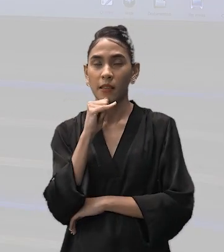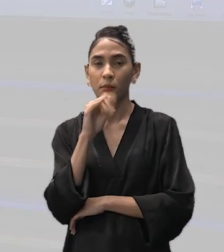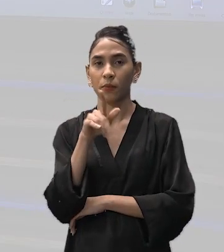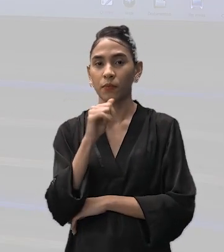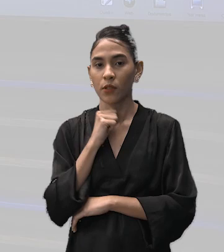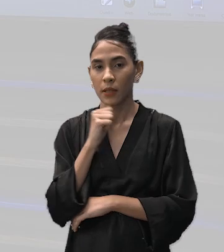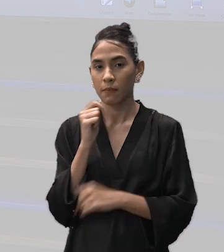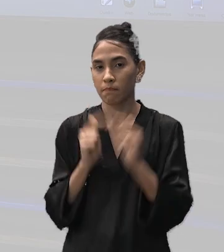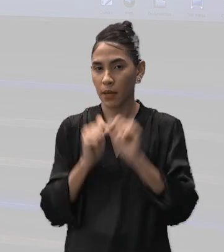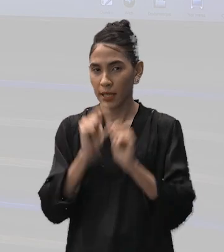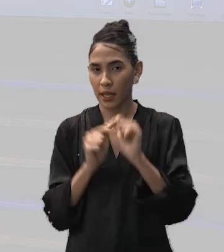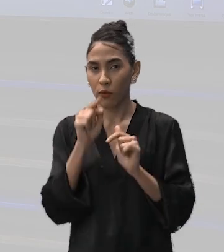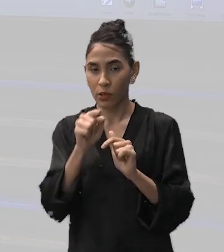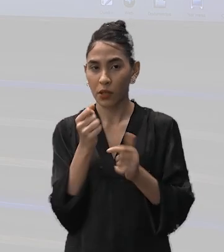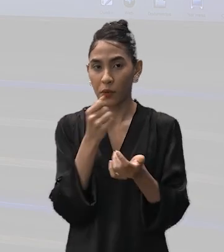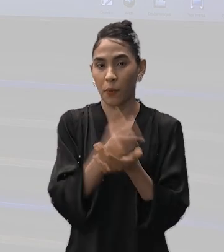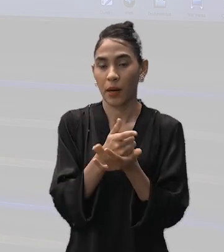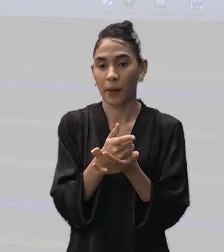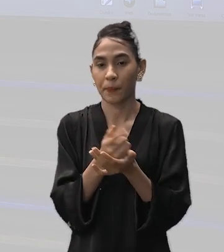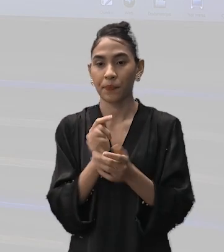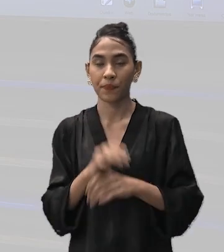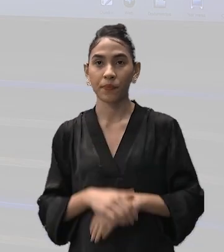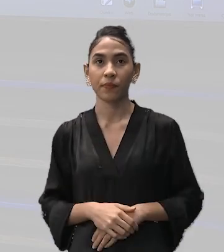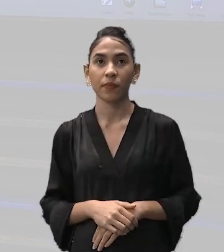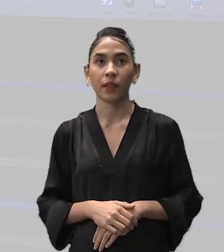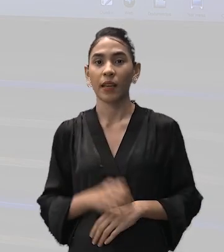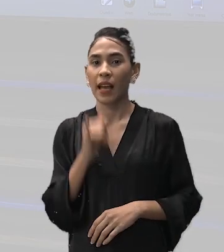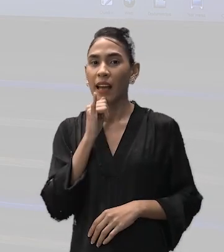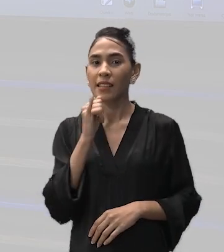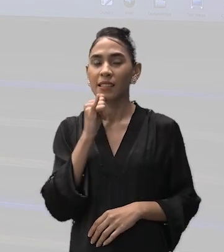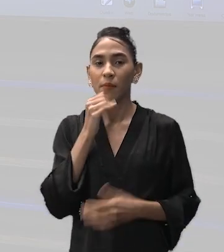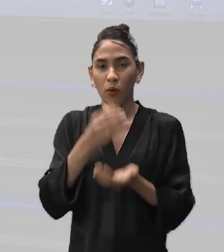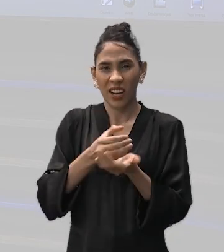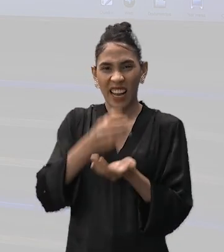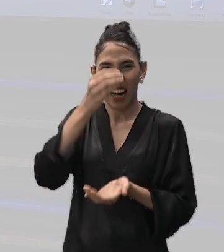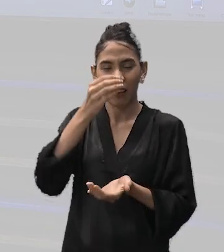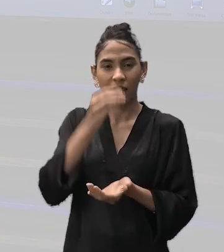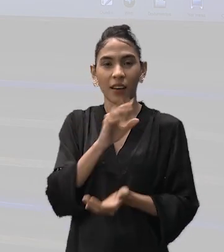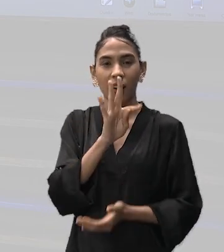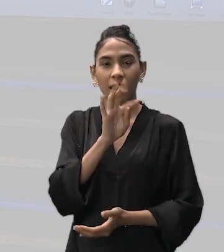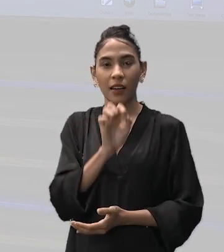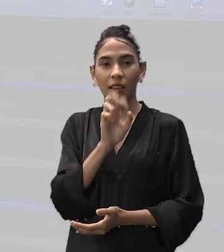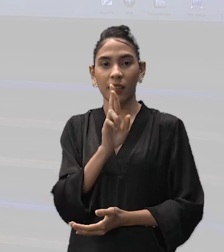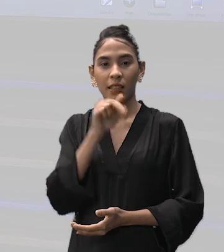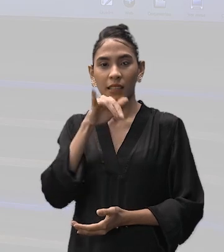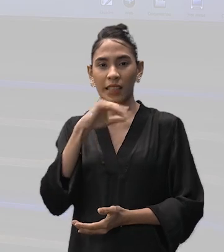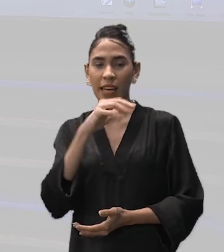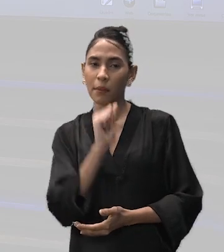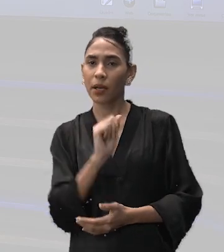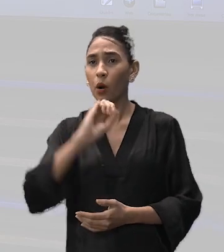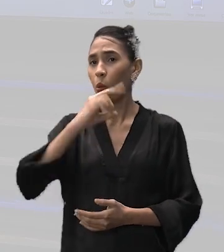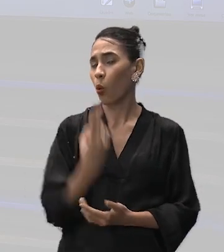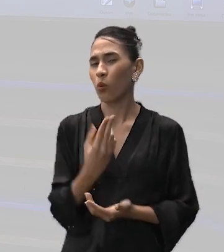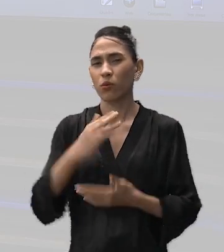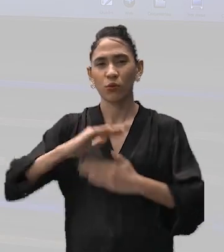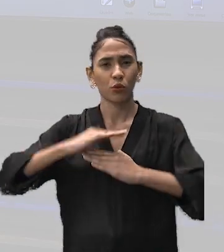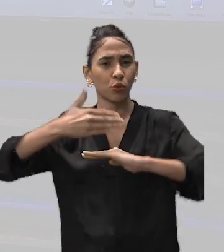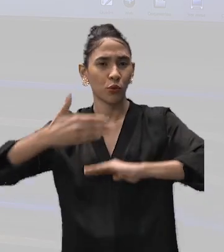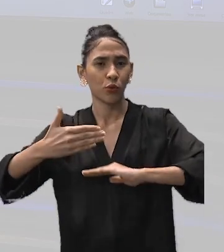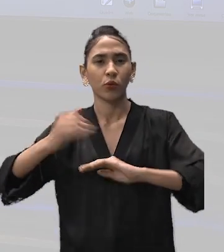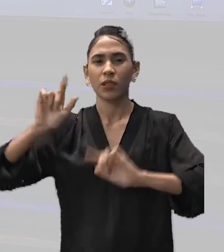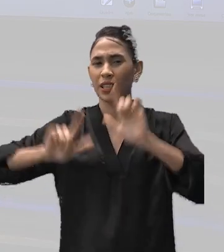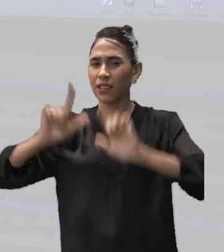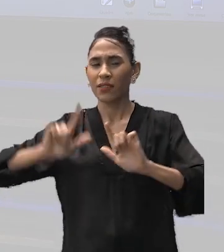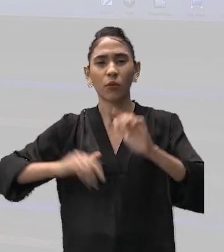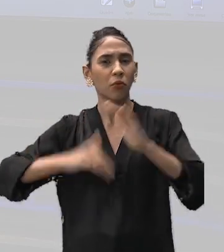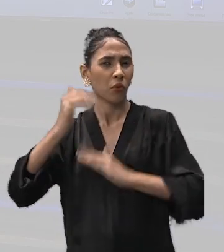um produto. Vamos supor que você queira comprar uma garrafa térmica. Então, um notebook, uma televisão, enfim, qualquer